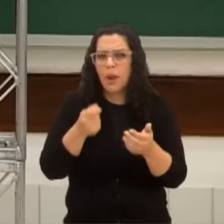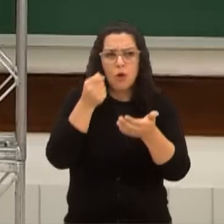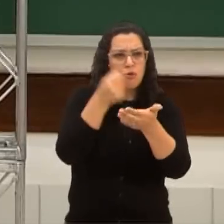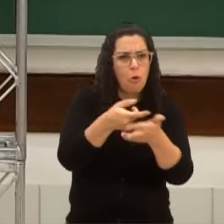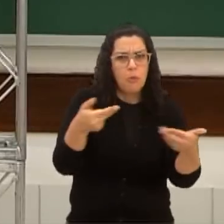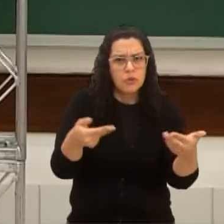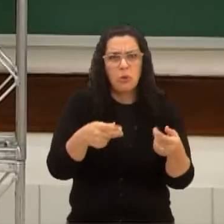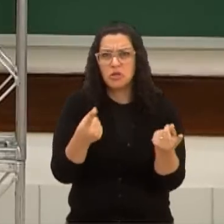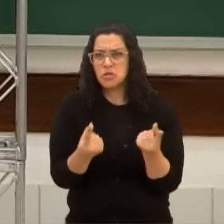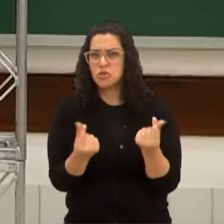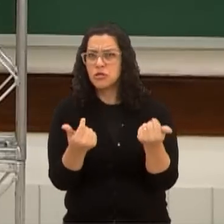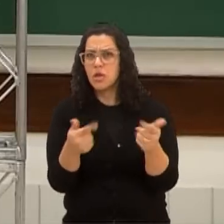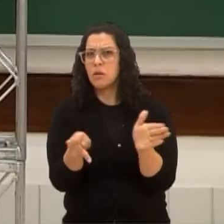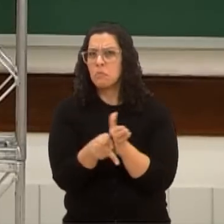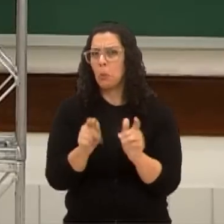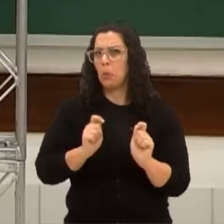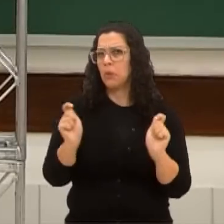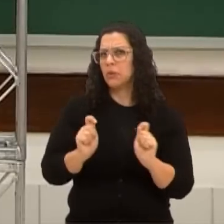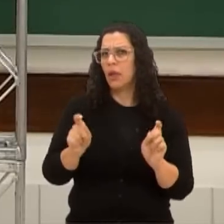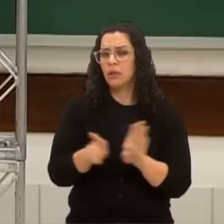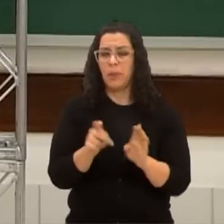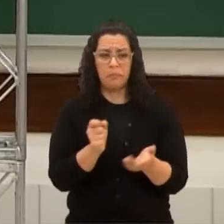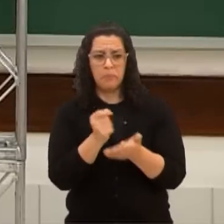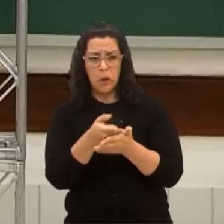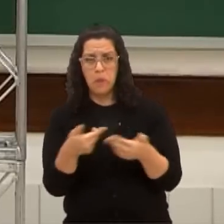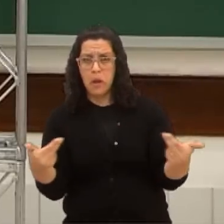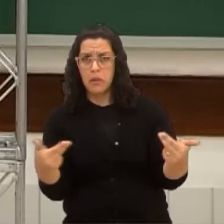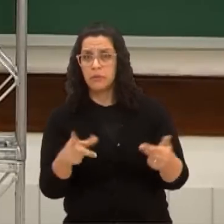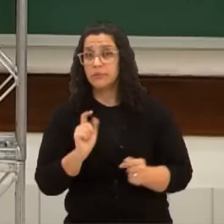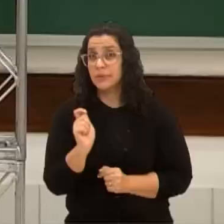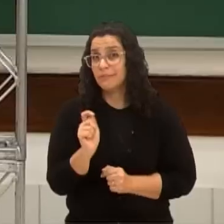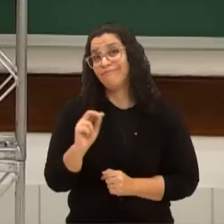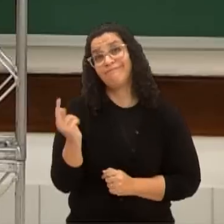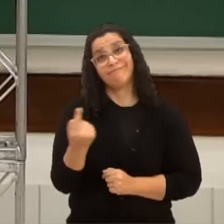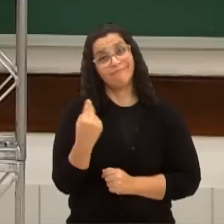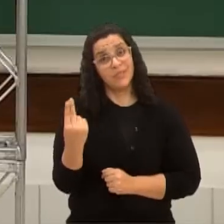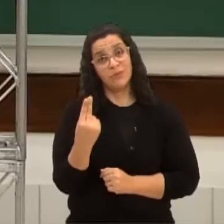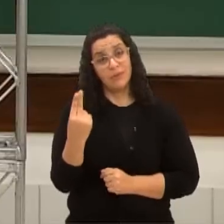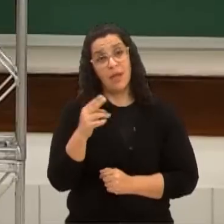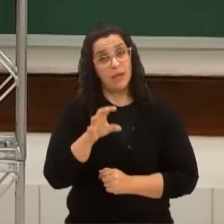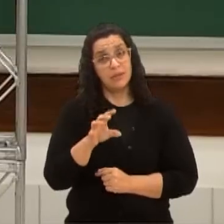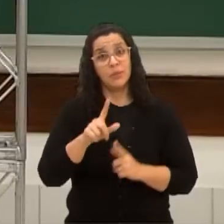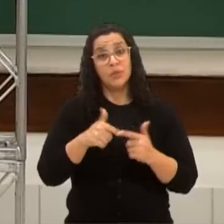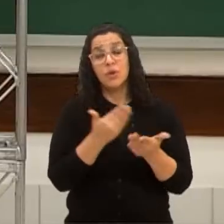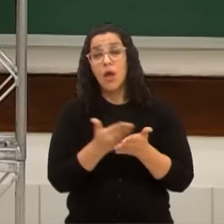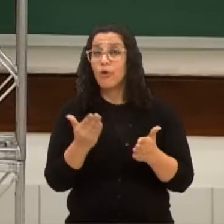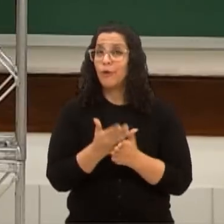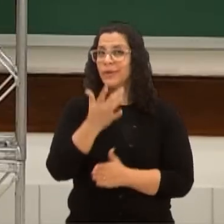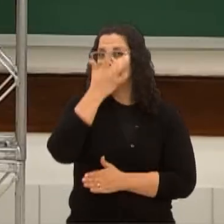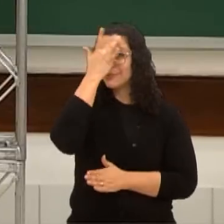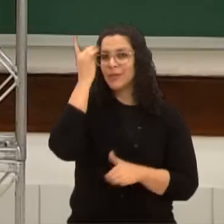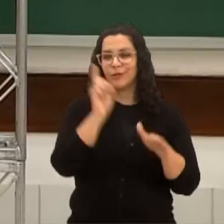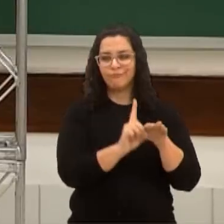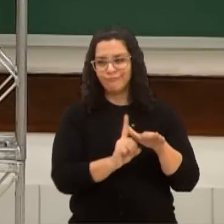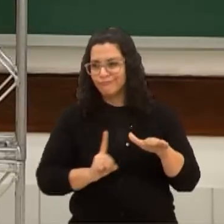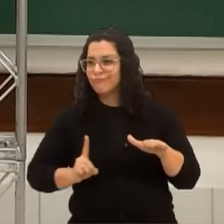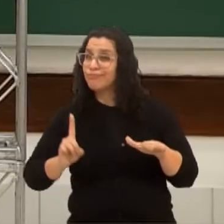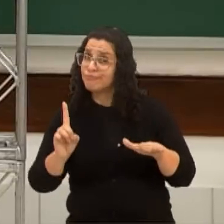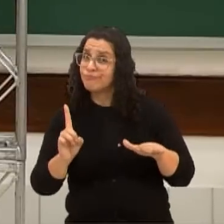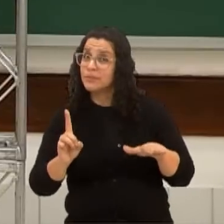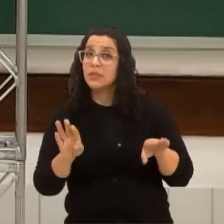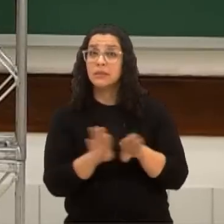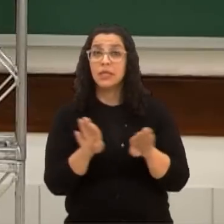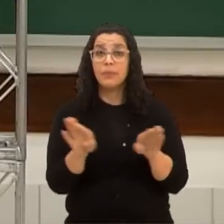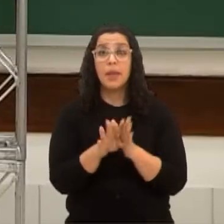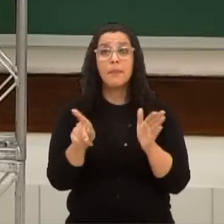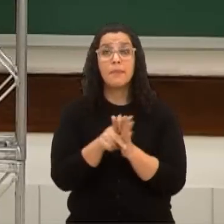condição econômica, financeira para o consumo. Então acaba excluindo as pessoas. Ou até mesmo pensando do ponto de